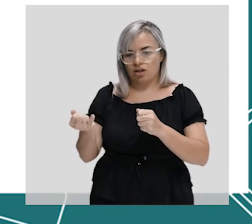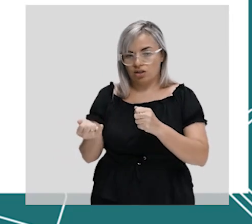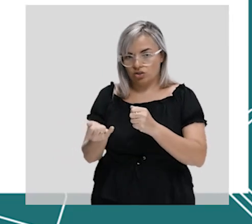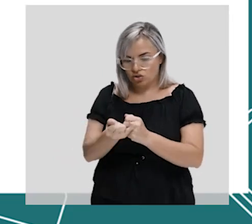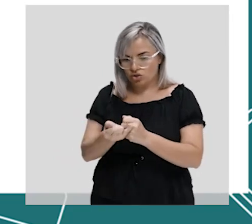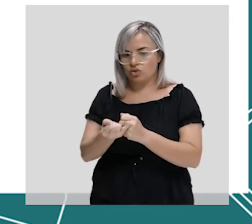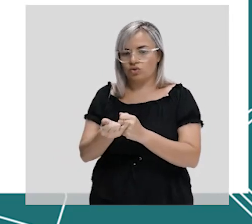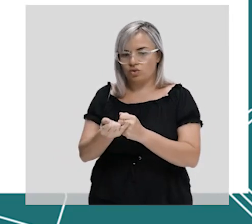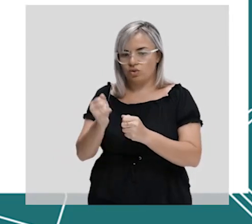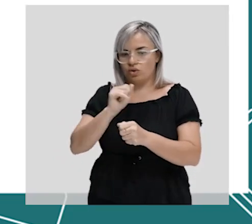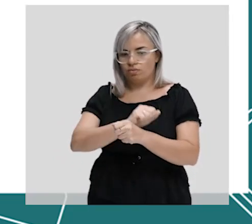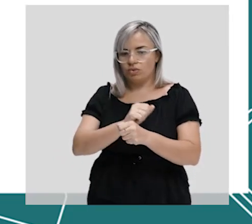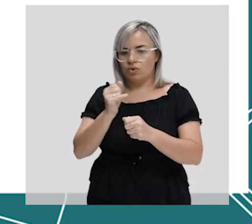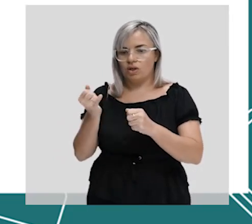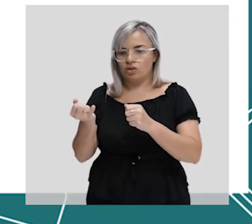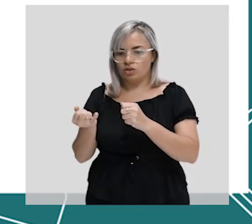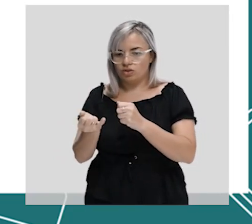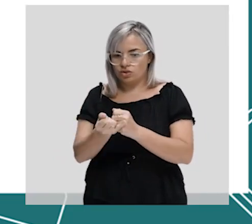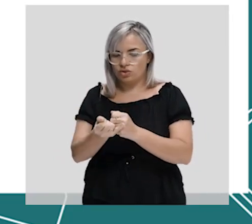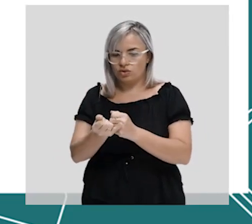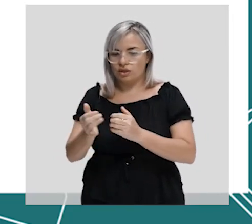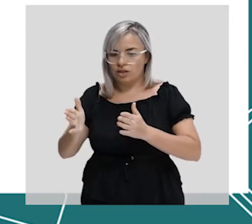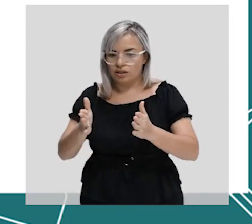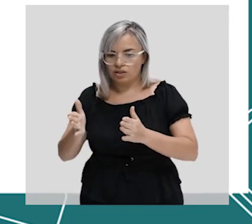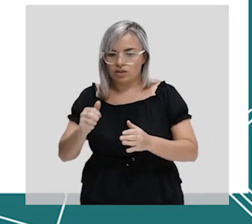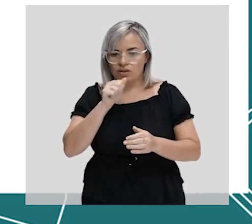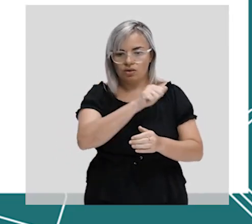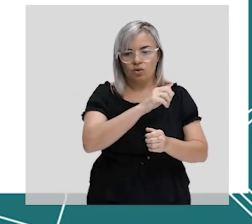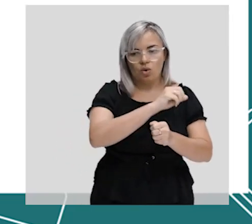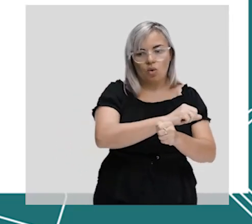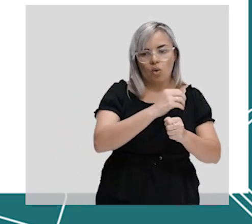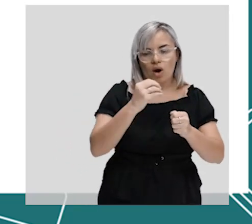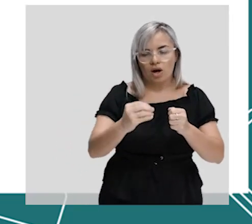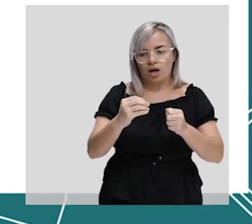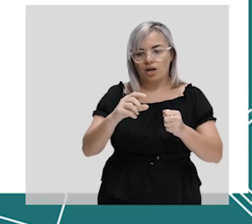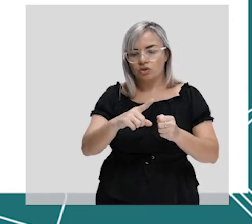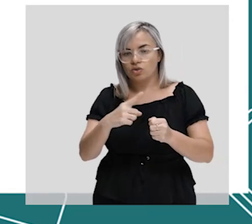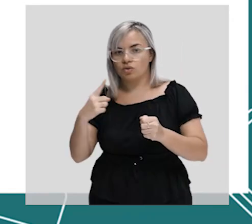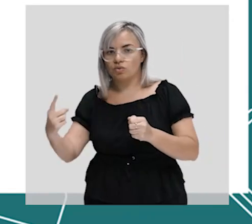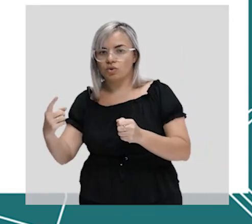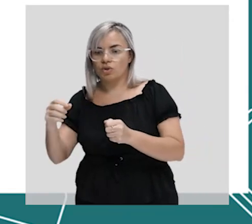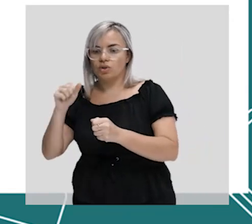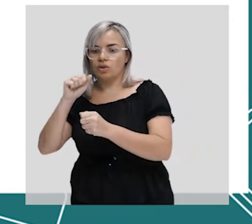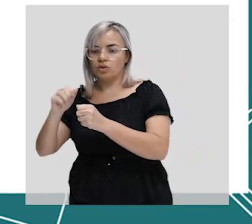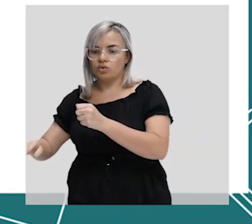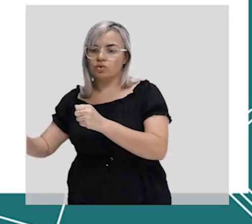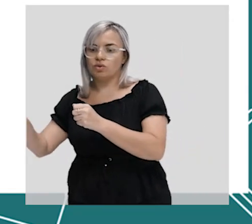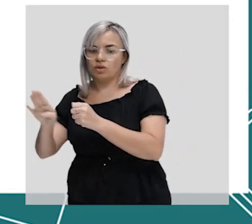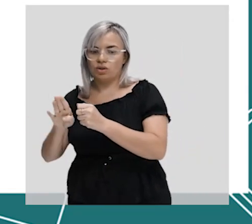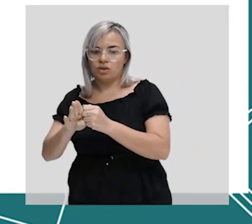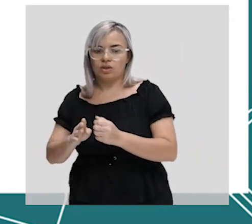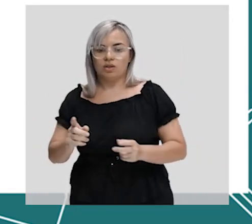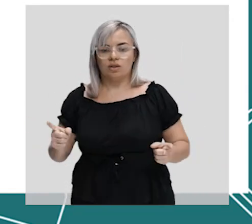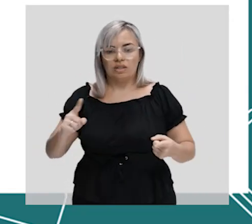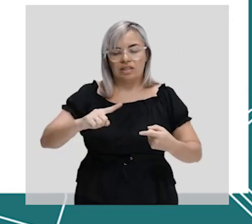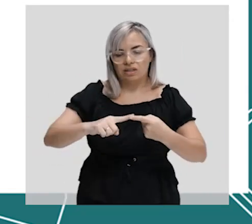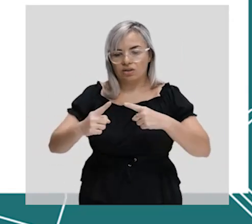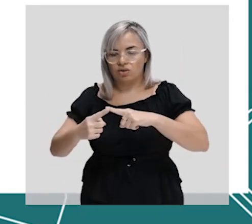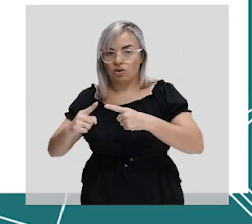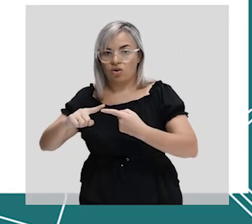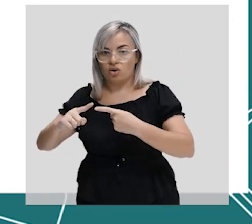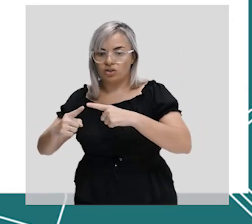substantivo, ou seja, também deve ser utilizado na forma feminina. Aí eu tenho aqui, he visto